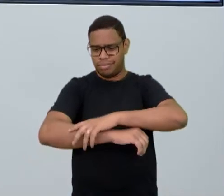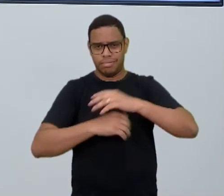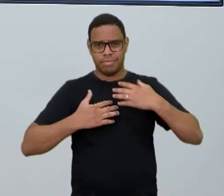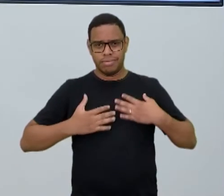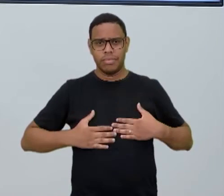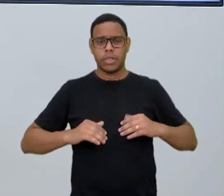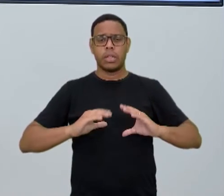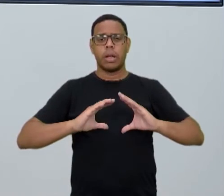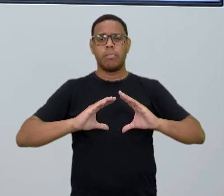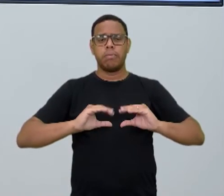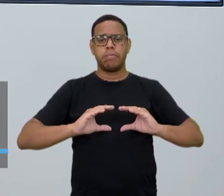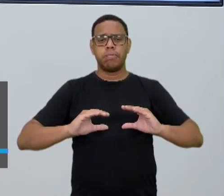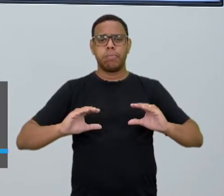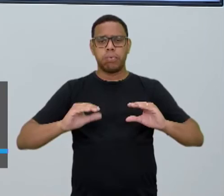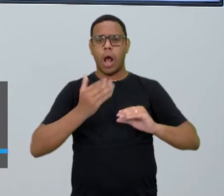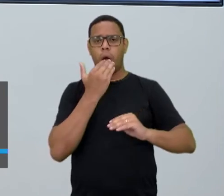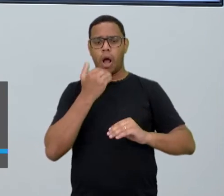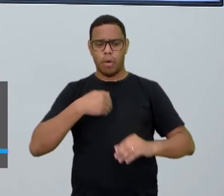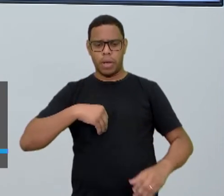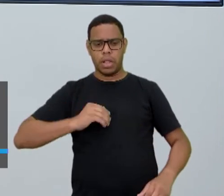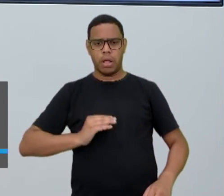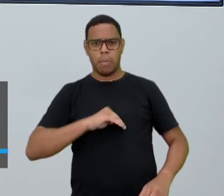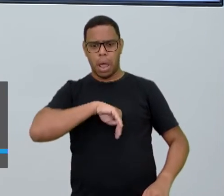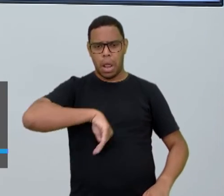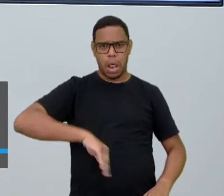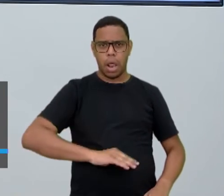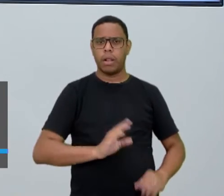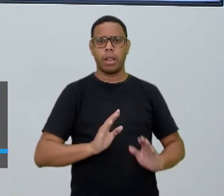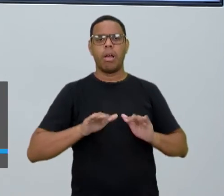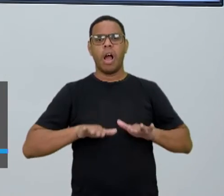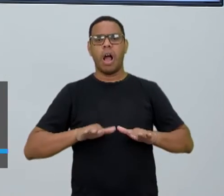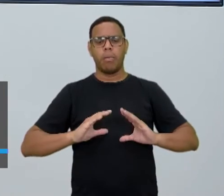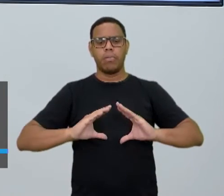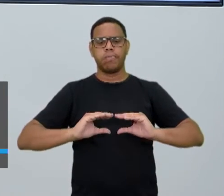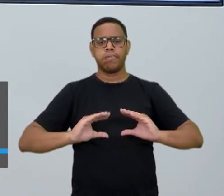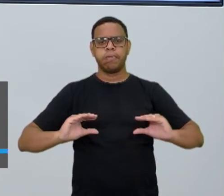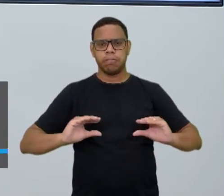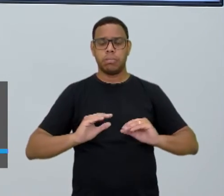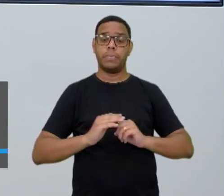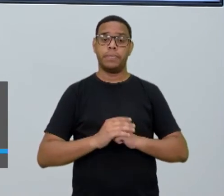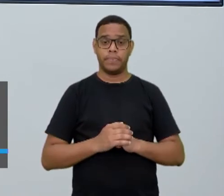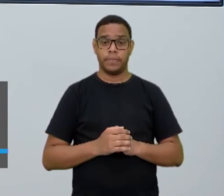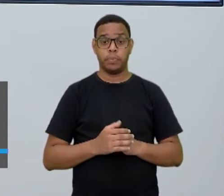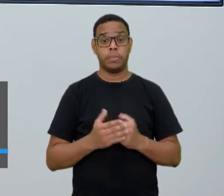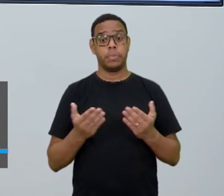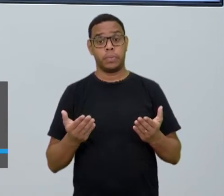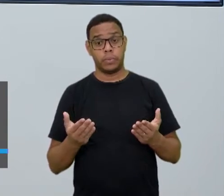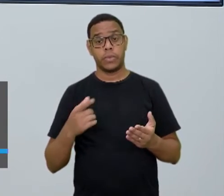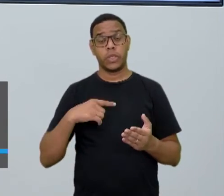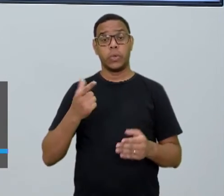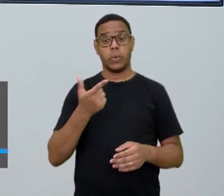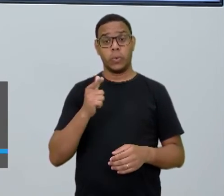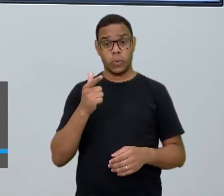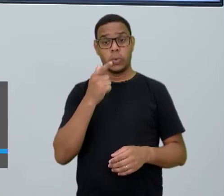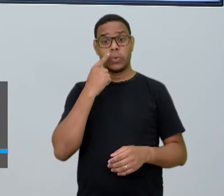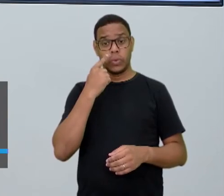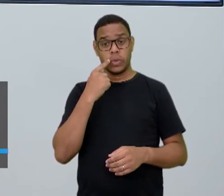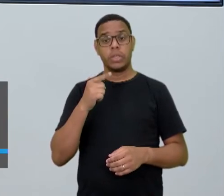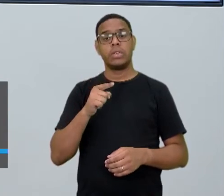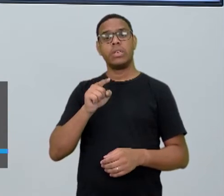esse empurrão aí dos alimentos ao longo, então, do trato digestório. E aí a gente tem também os